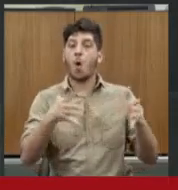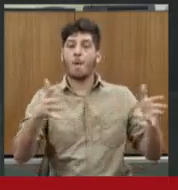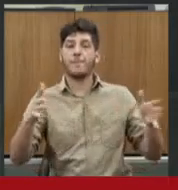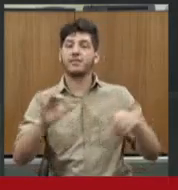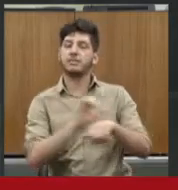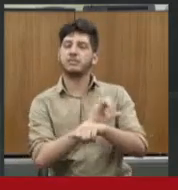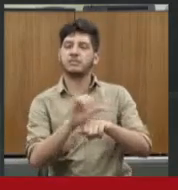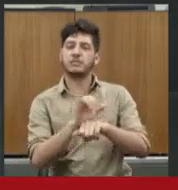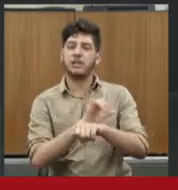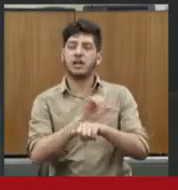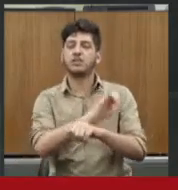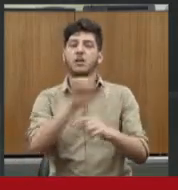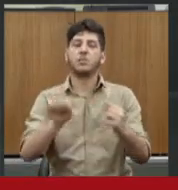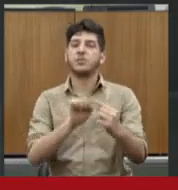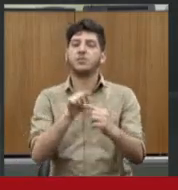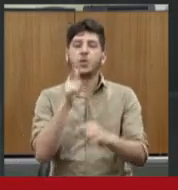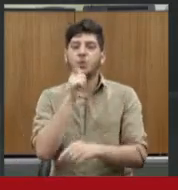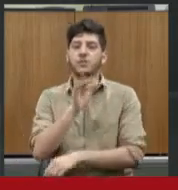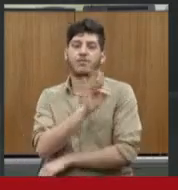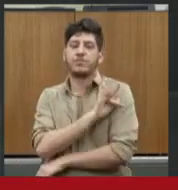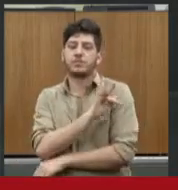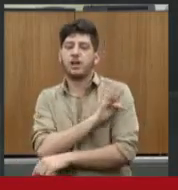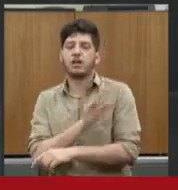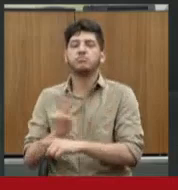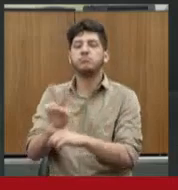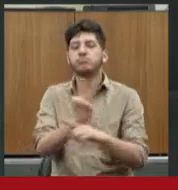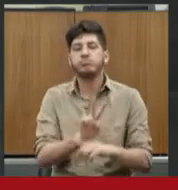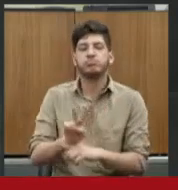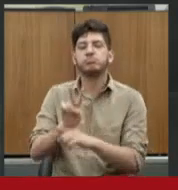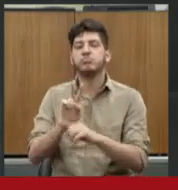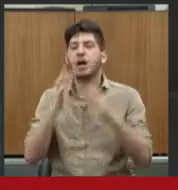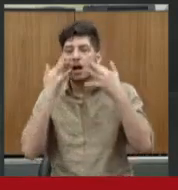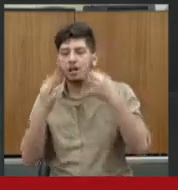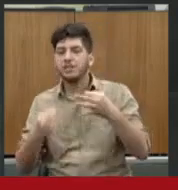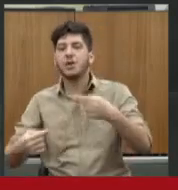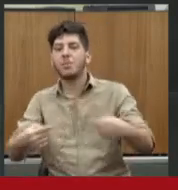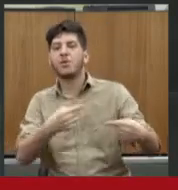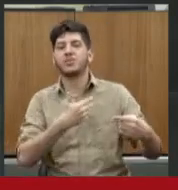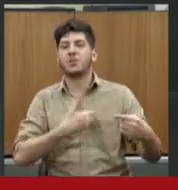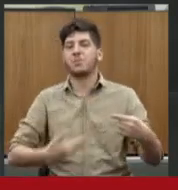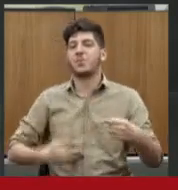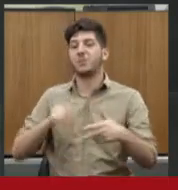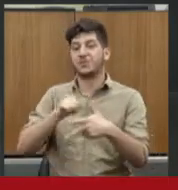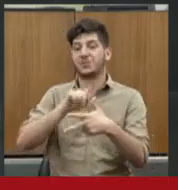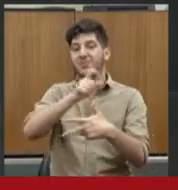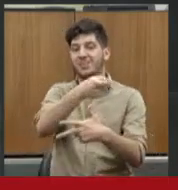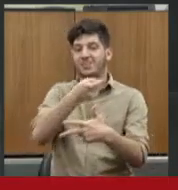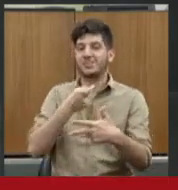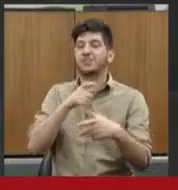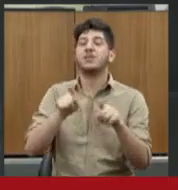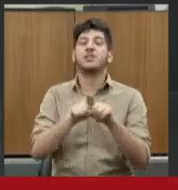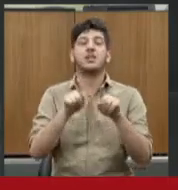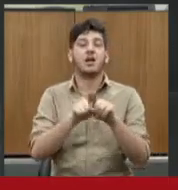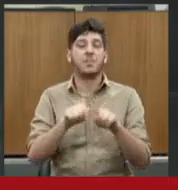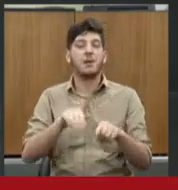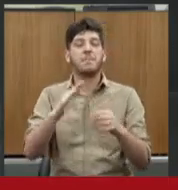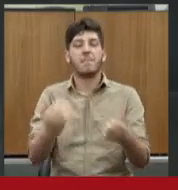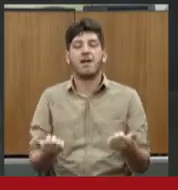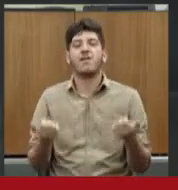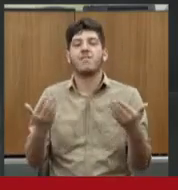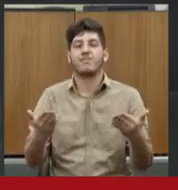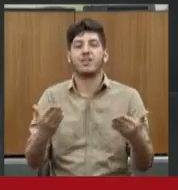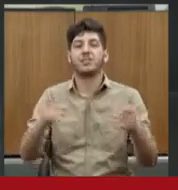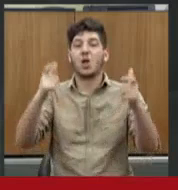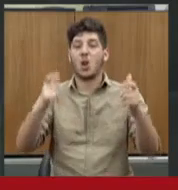fundamental função de fiscalizar as políticas públicas do Executivo. Caminhamos também no sentido de conceder cada vez mais espaços ao